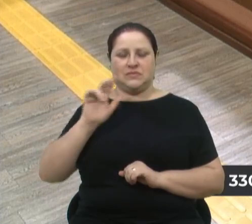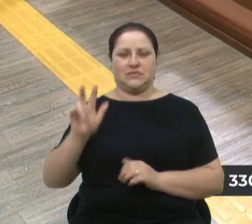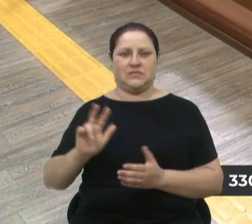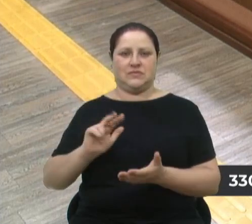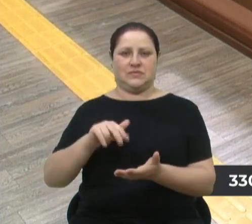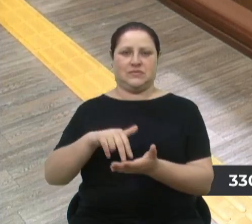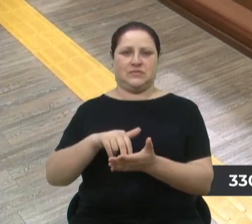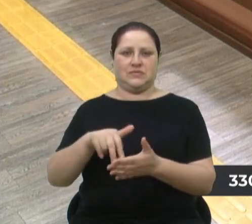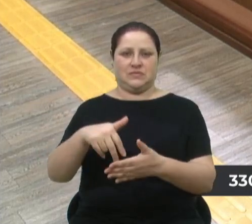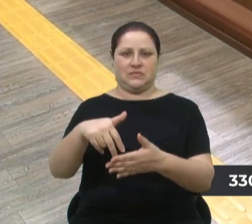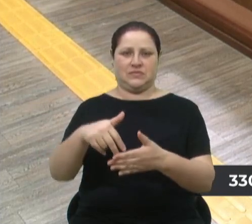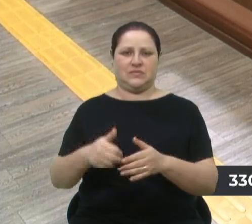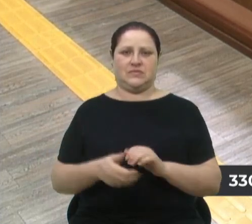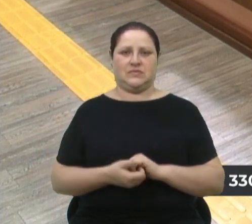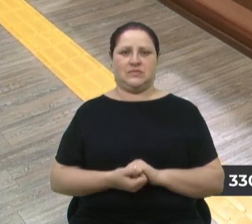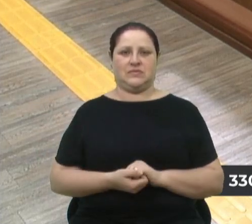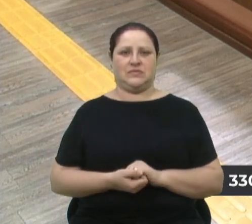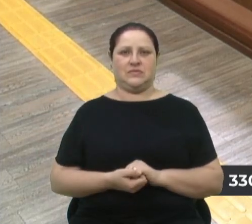tribuna.